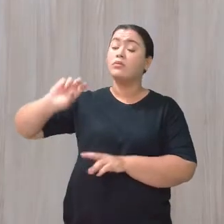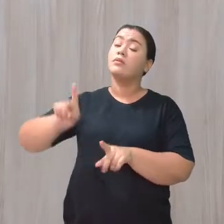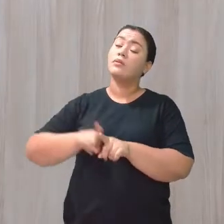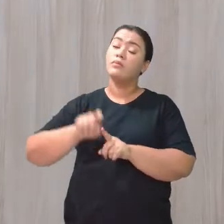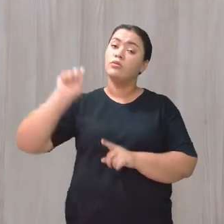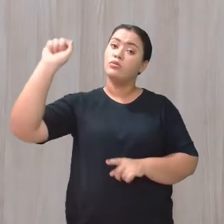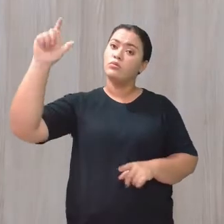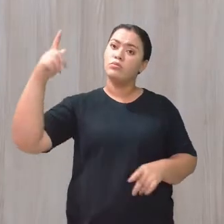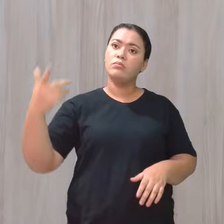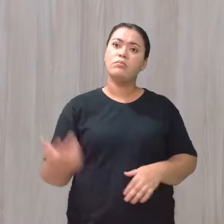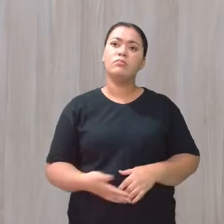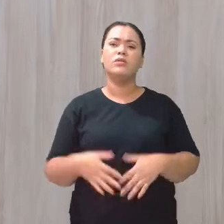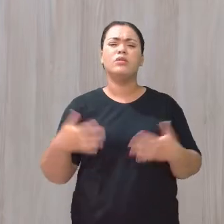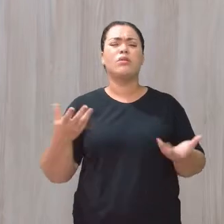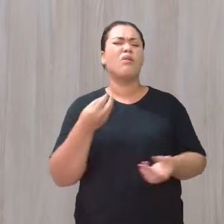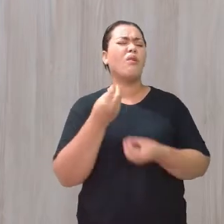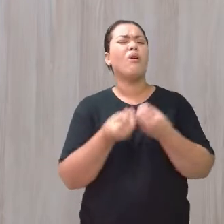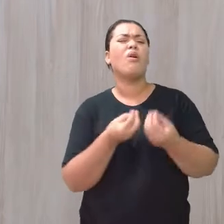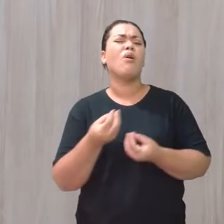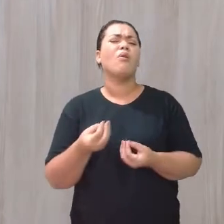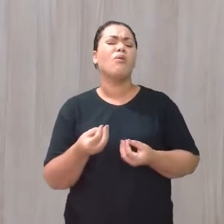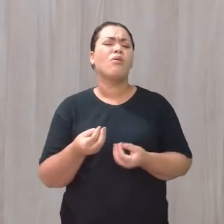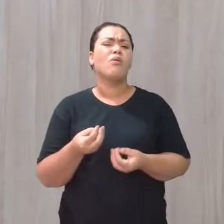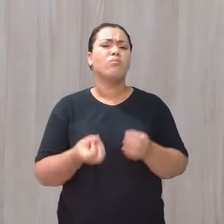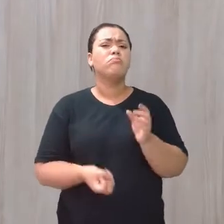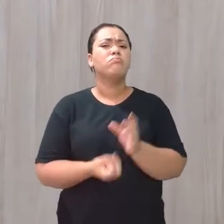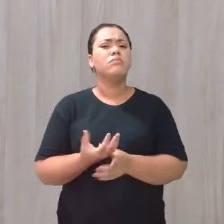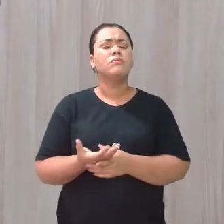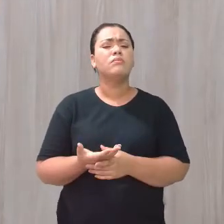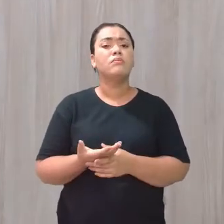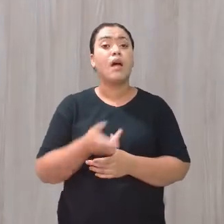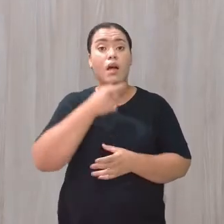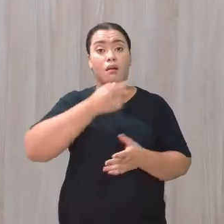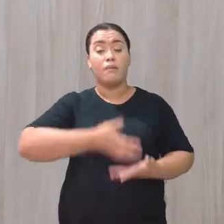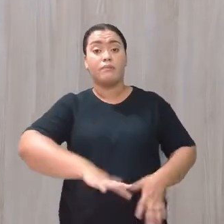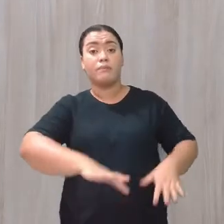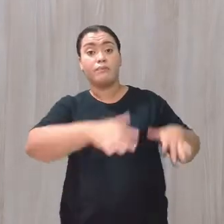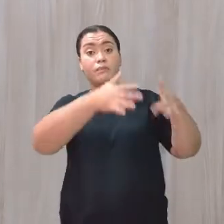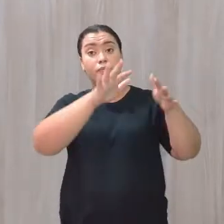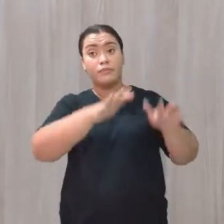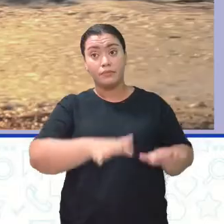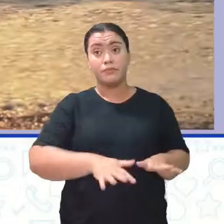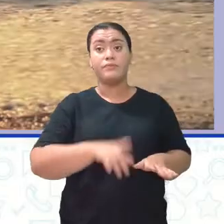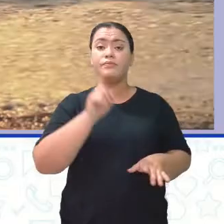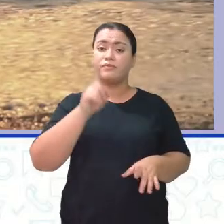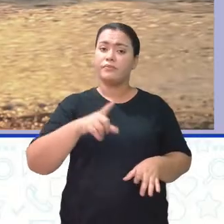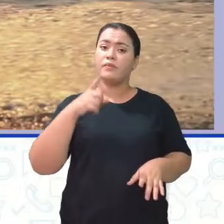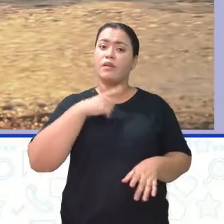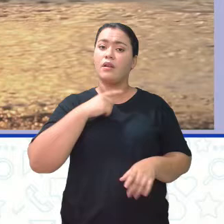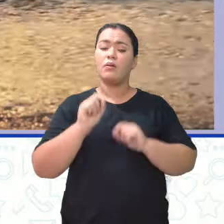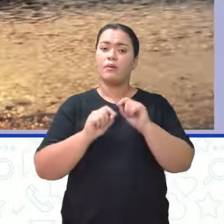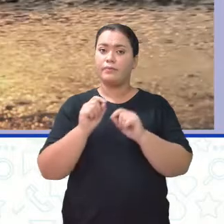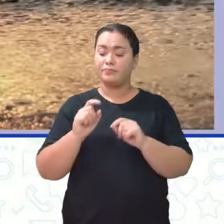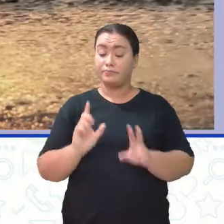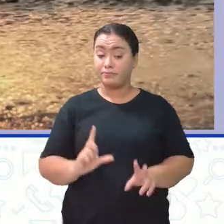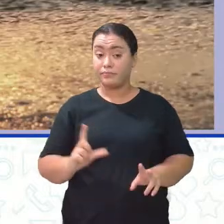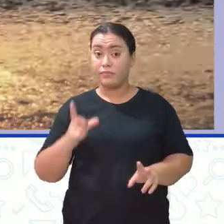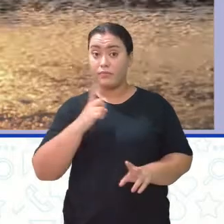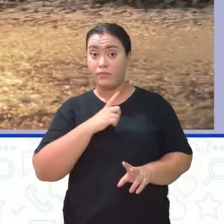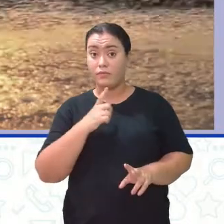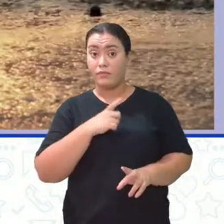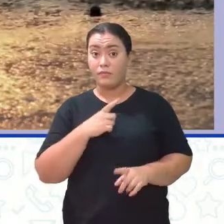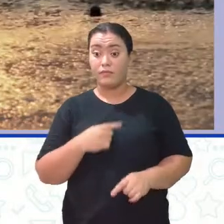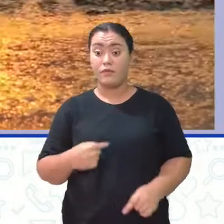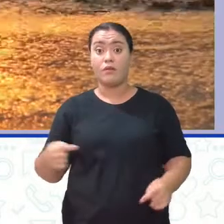se formam as marés? Então, elas vão se formando em virtude da combinação das